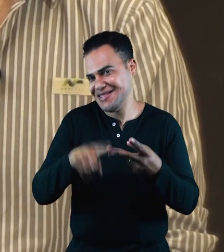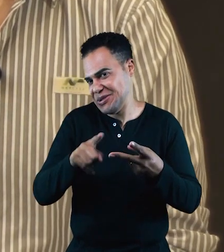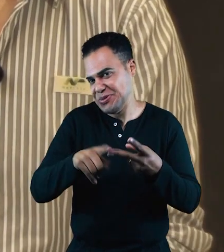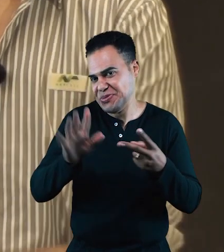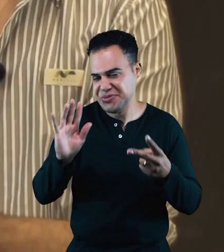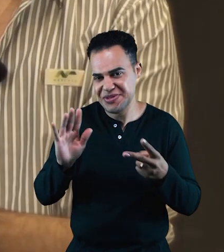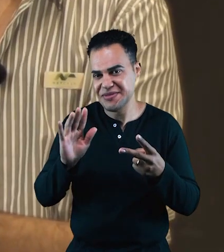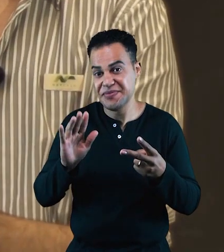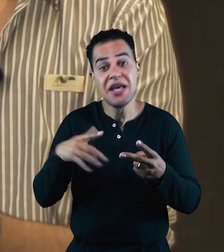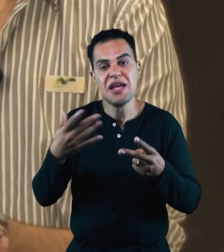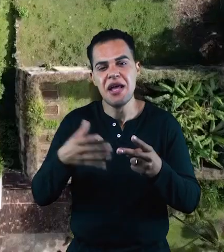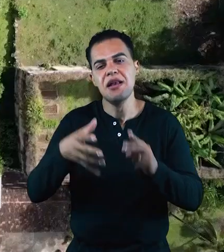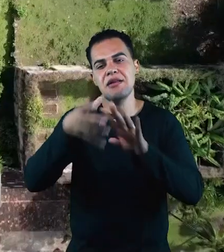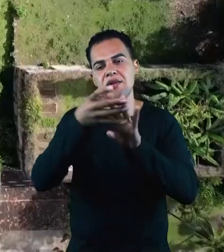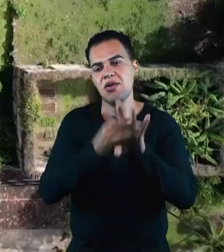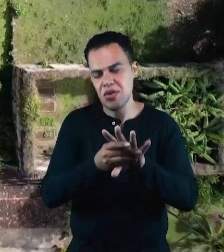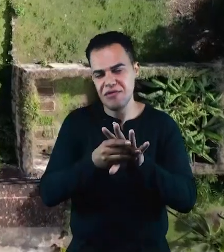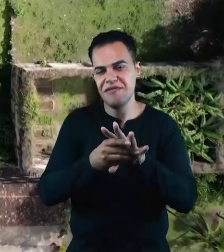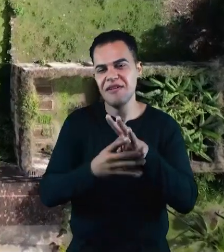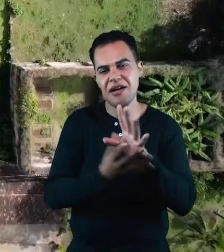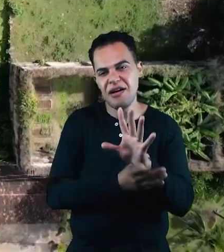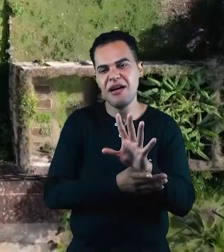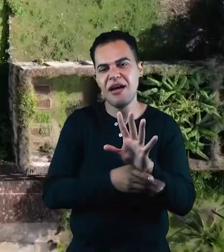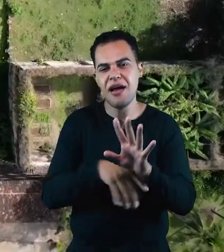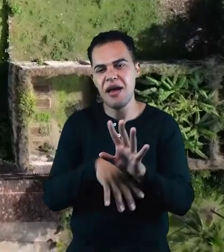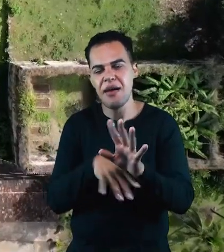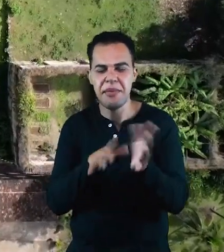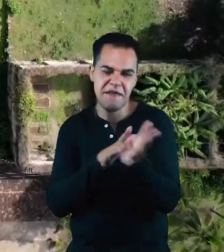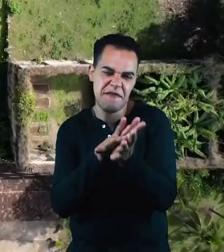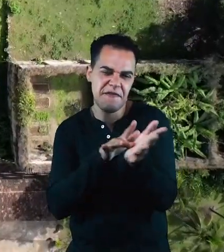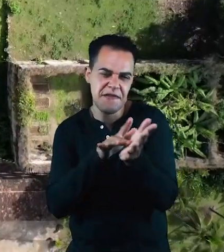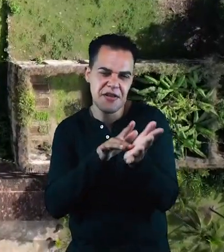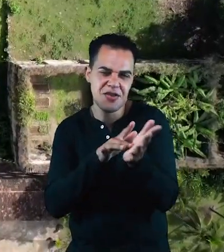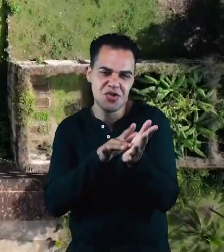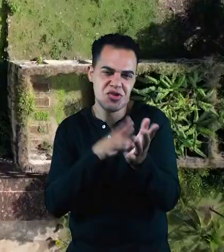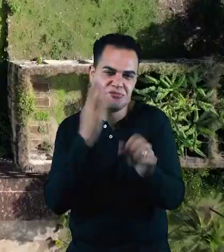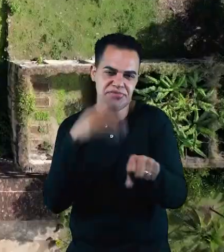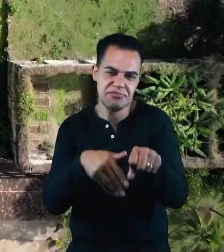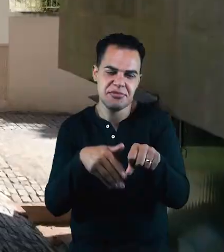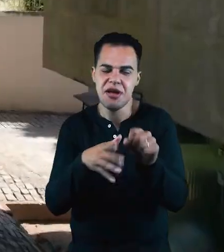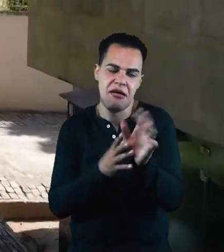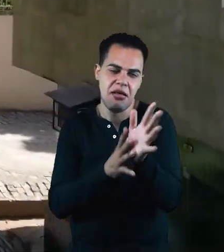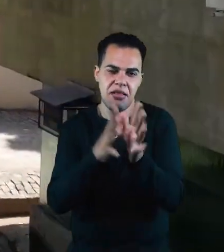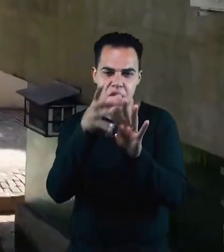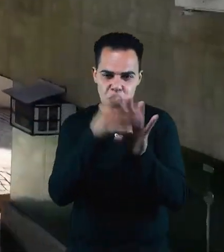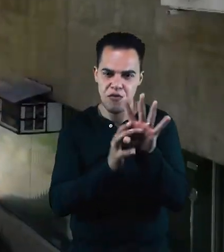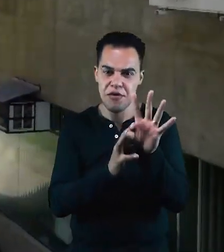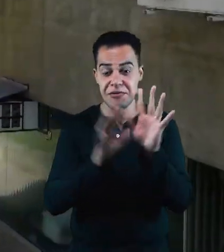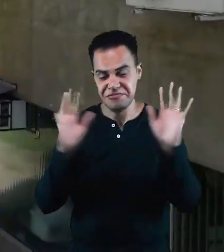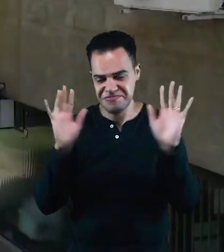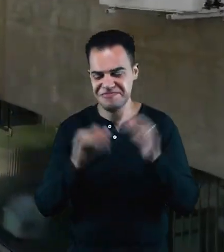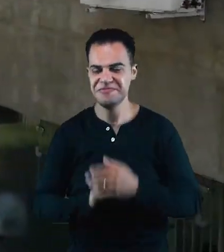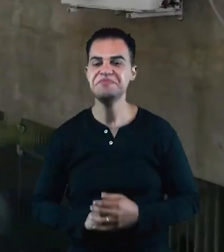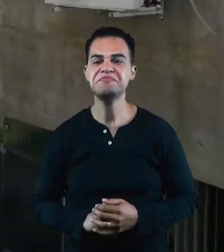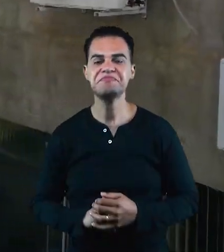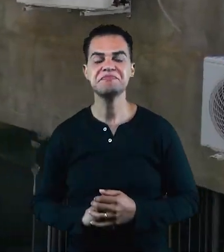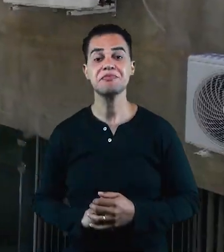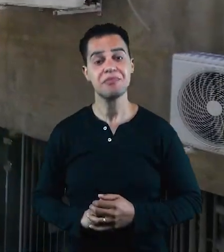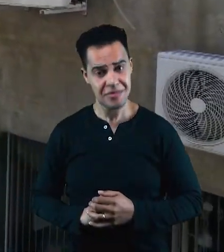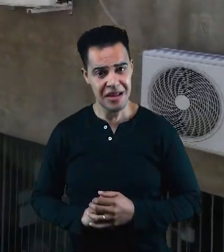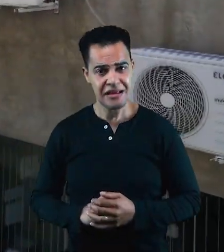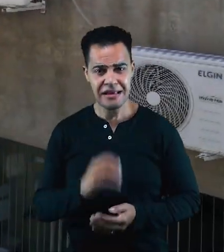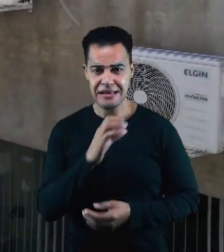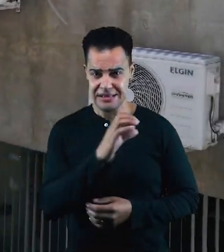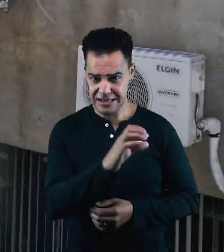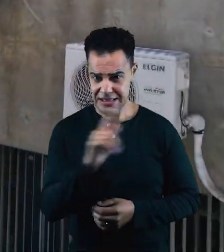e ele colocou uma luva para disfarçar essa amputação. Em frente ao edifício, uma escultura